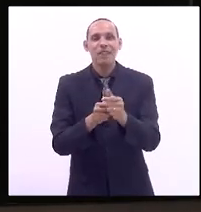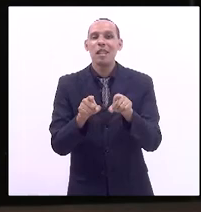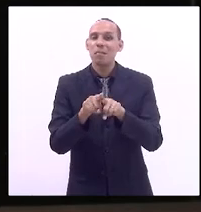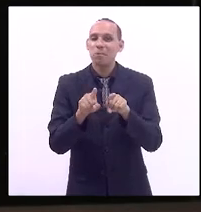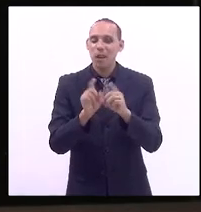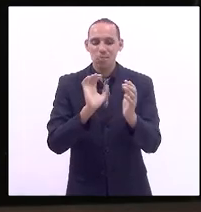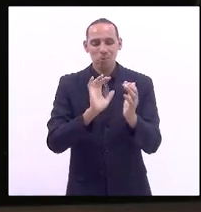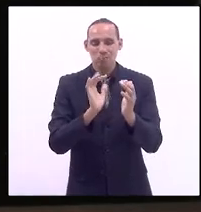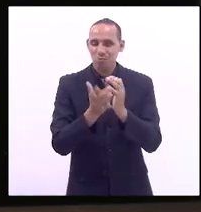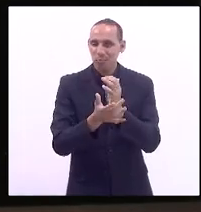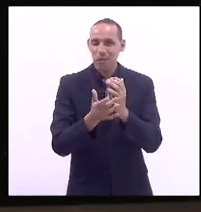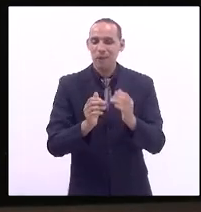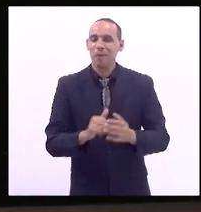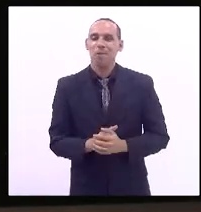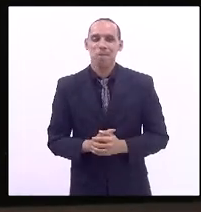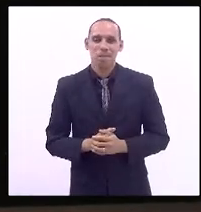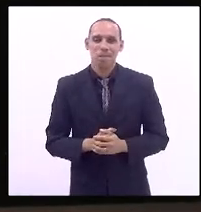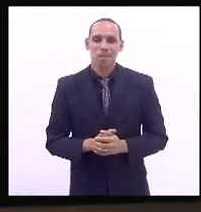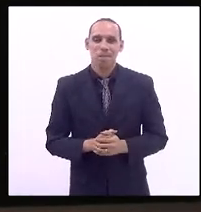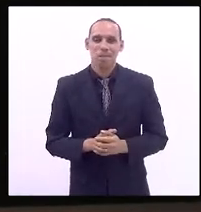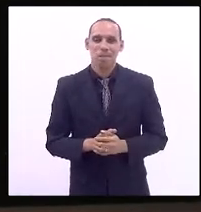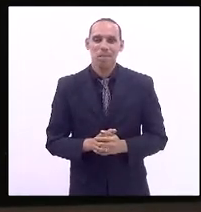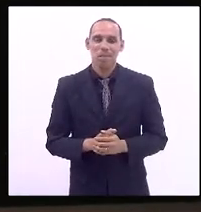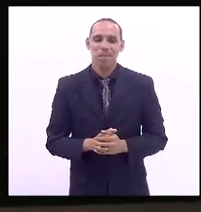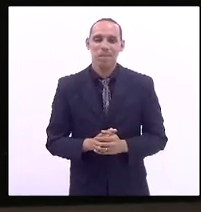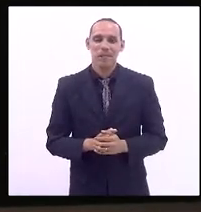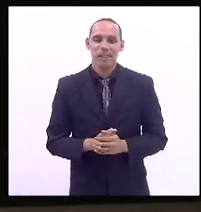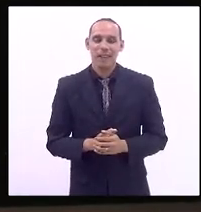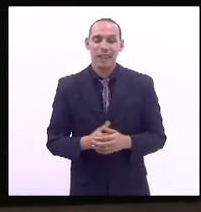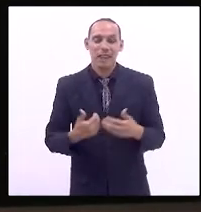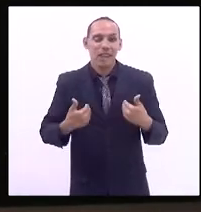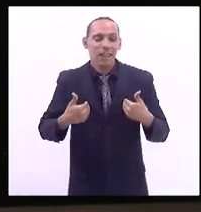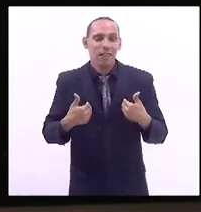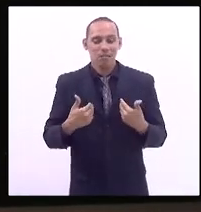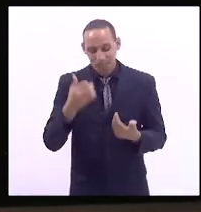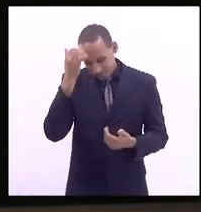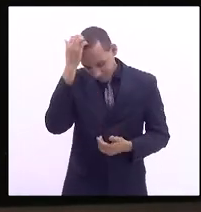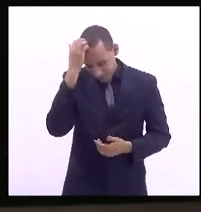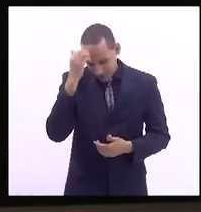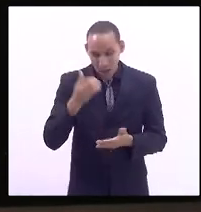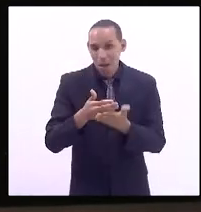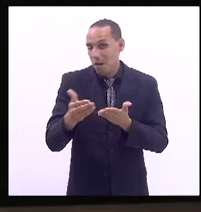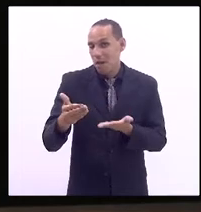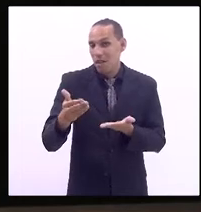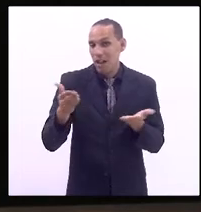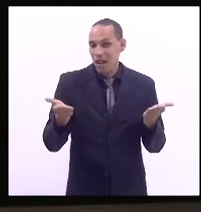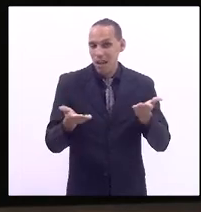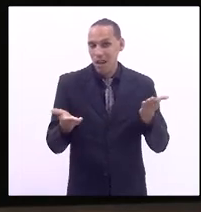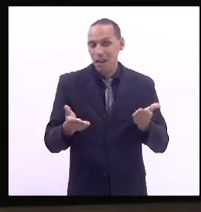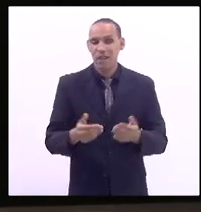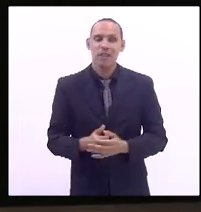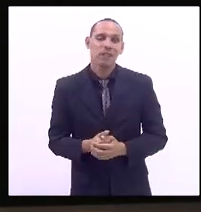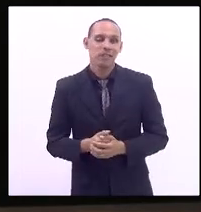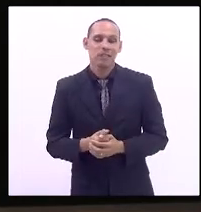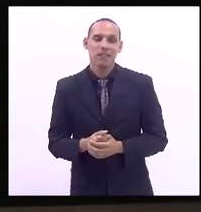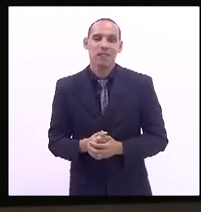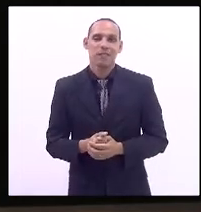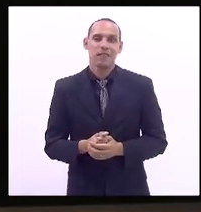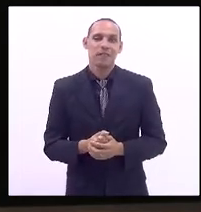pelas redes sociais o seu início e